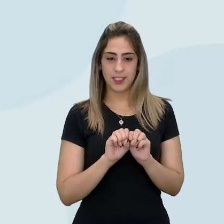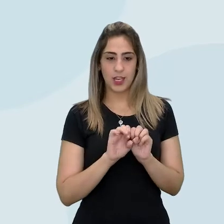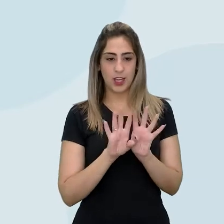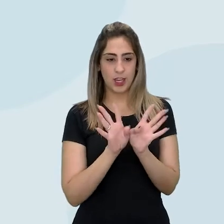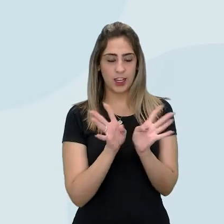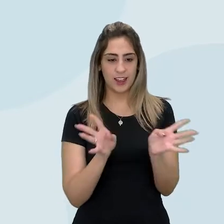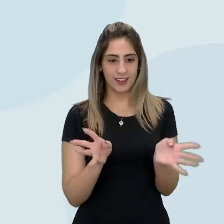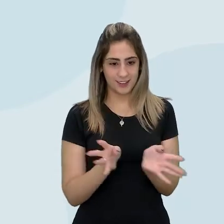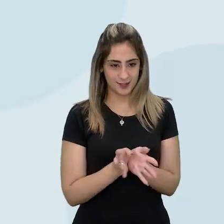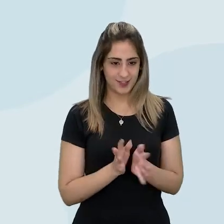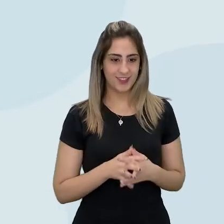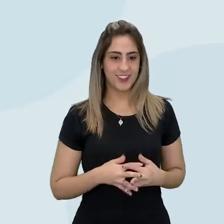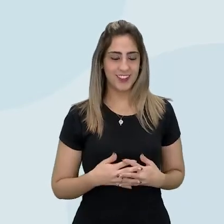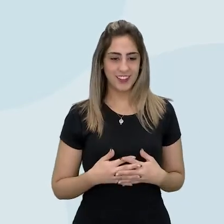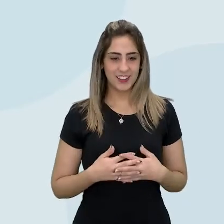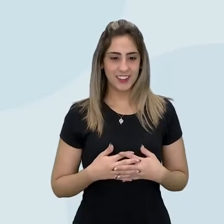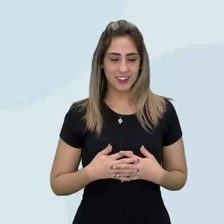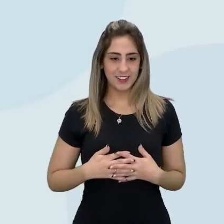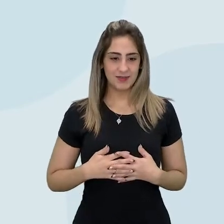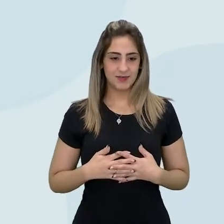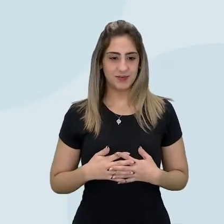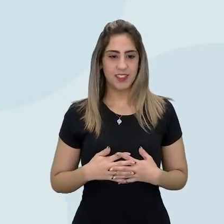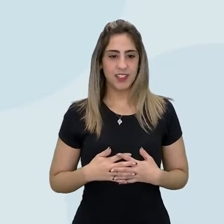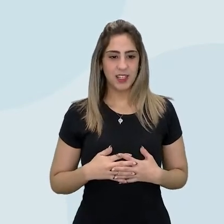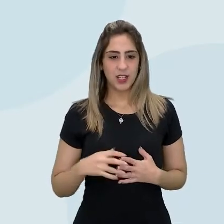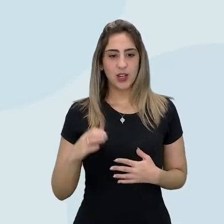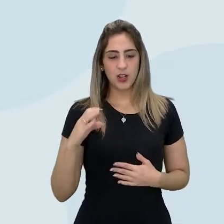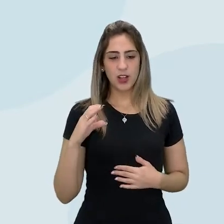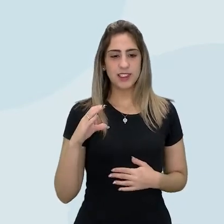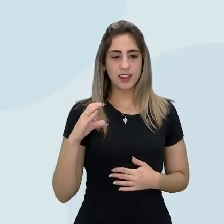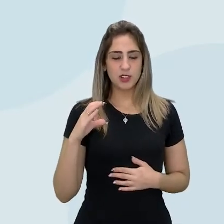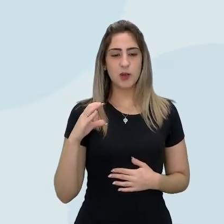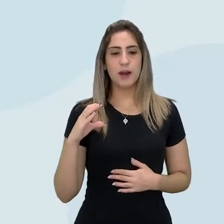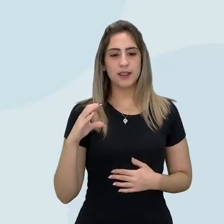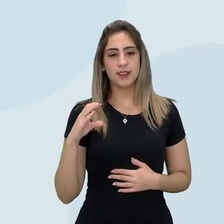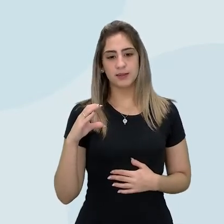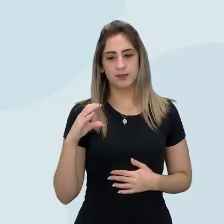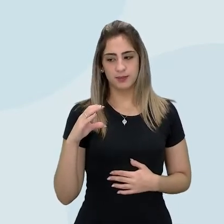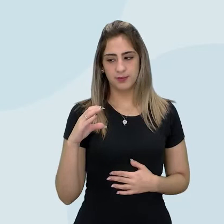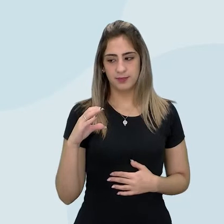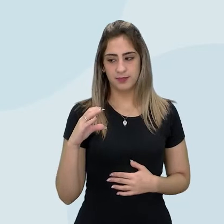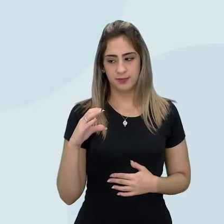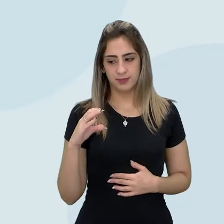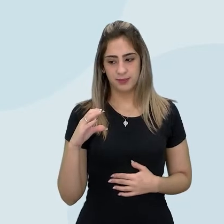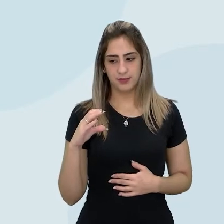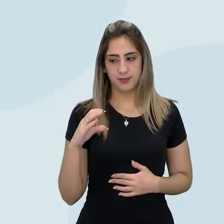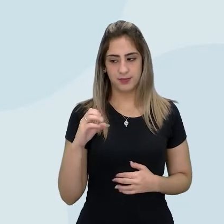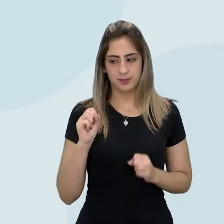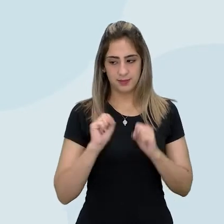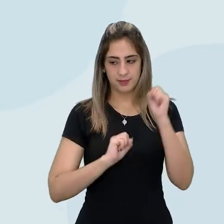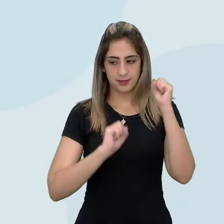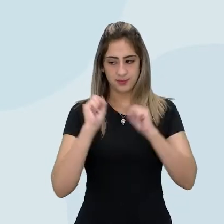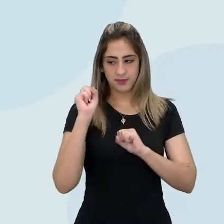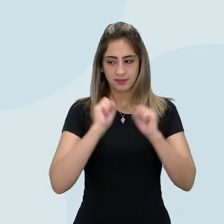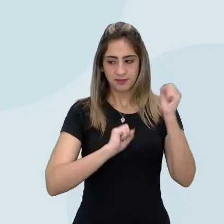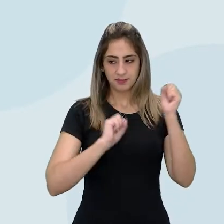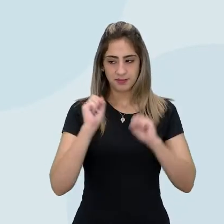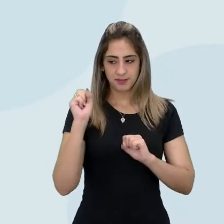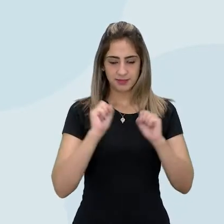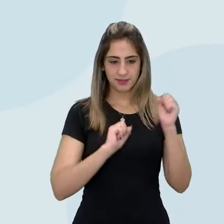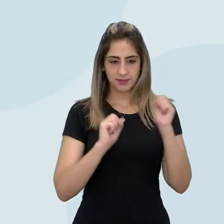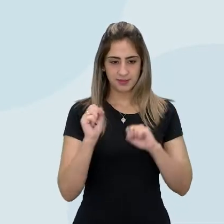também presentes no solo. Em Cubatão, por exemplo, quando se analisou o sedimento de Cubatão, viu-se que